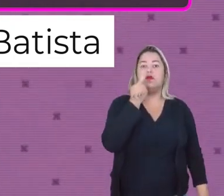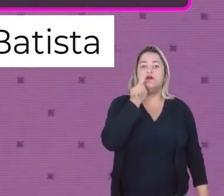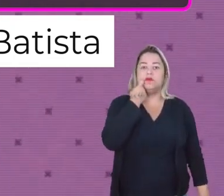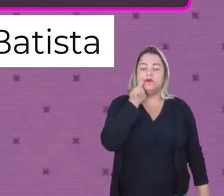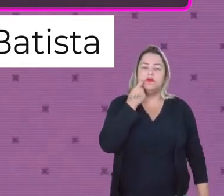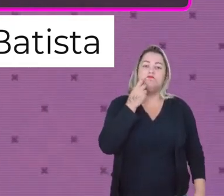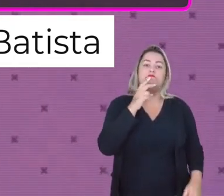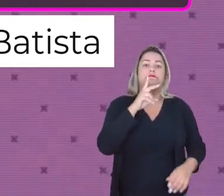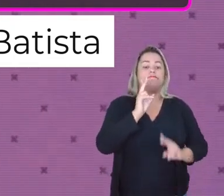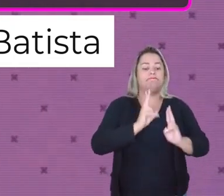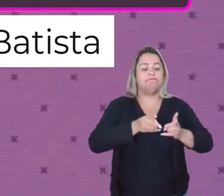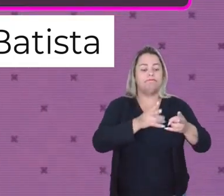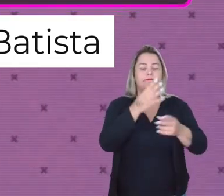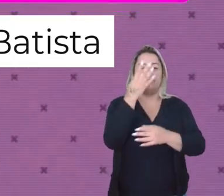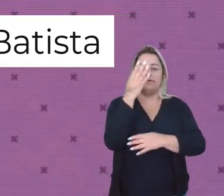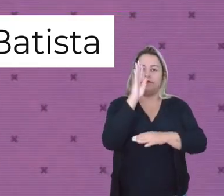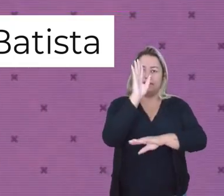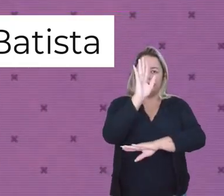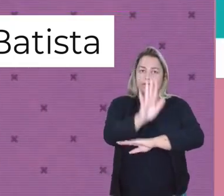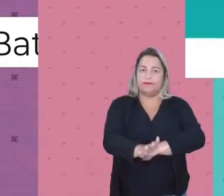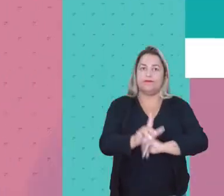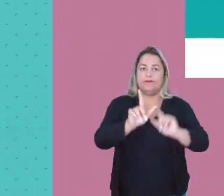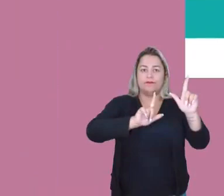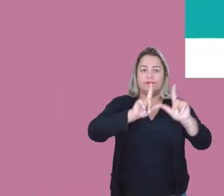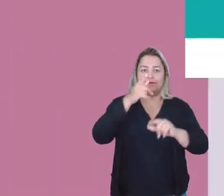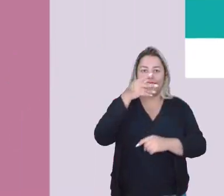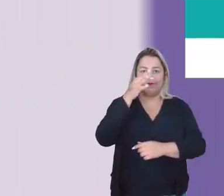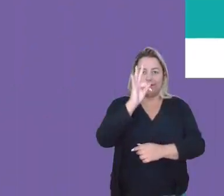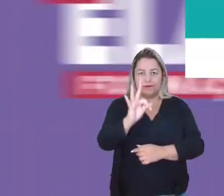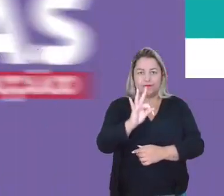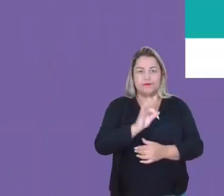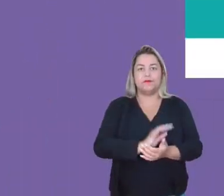sempre às 4 horas da tarde, aqui na TV PT.